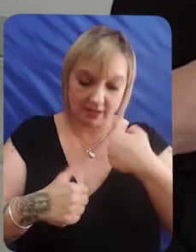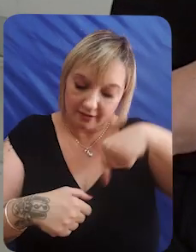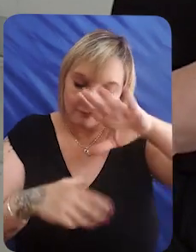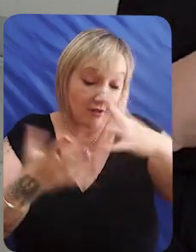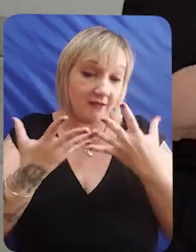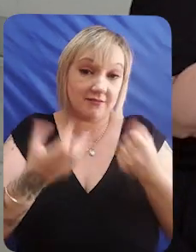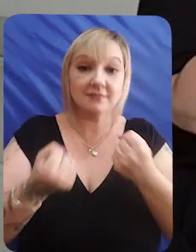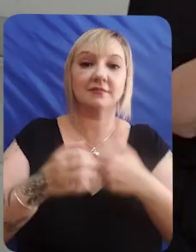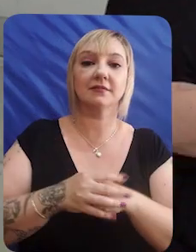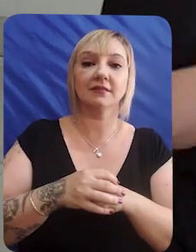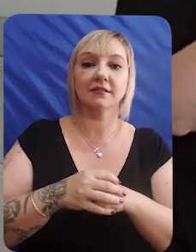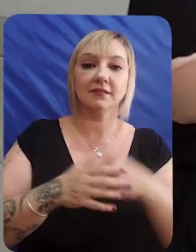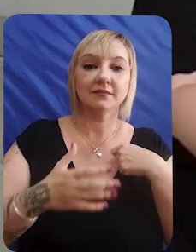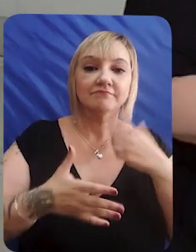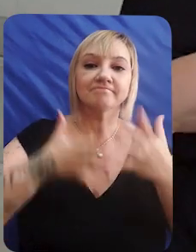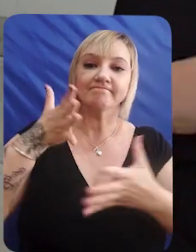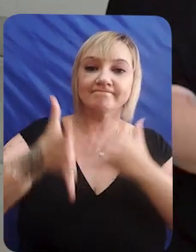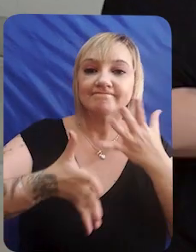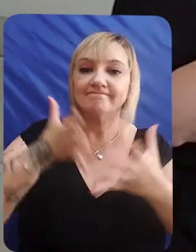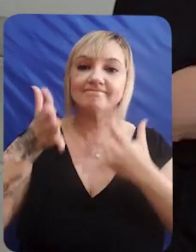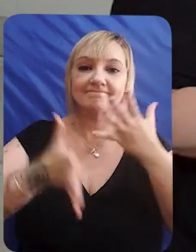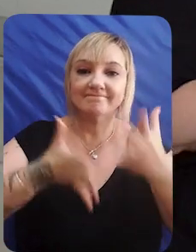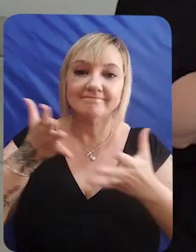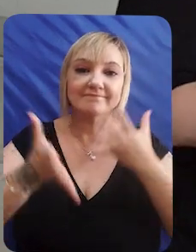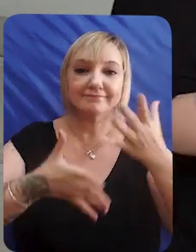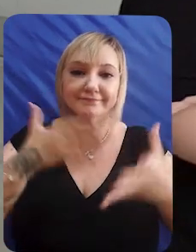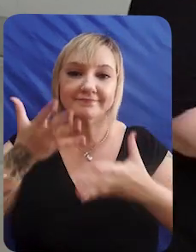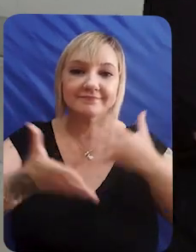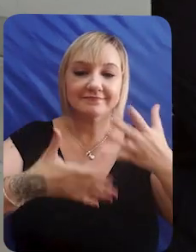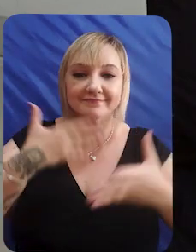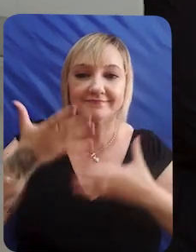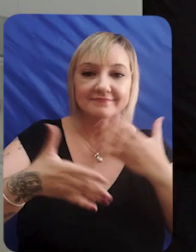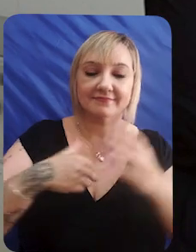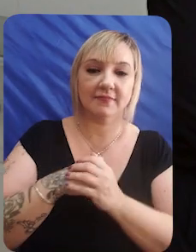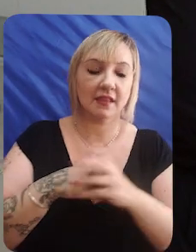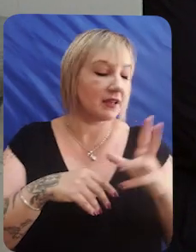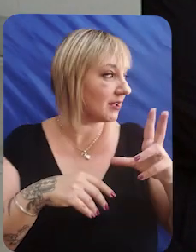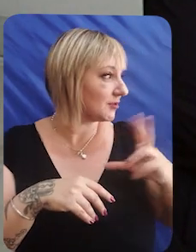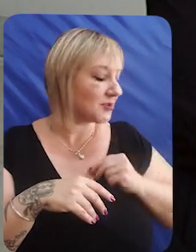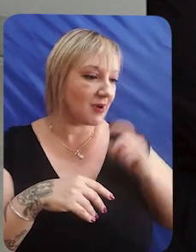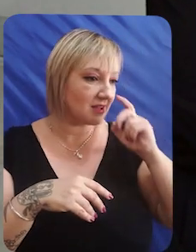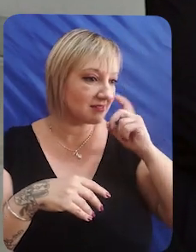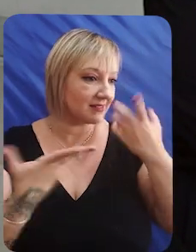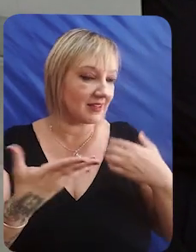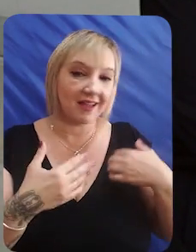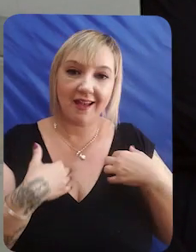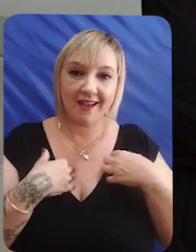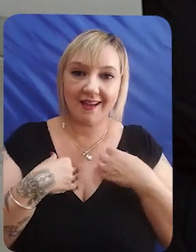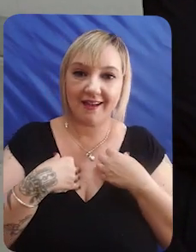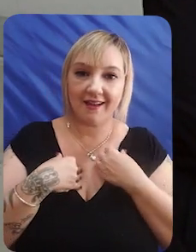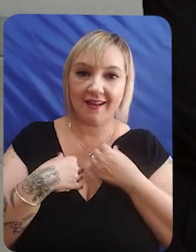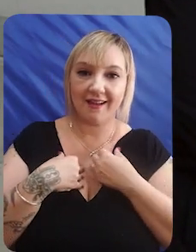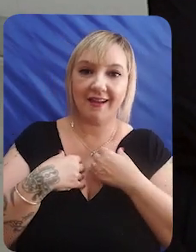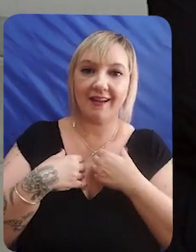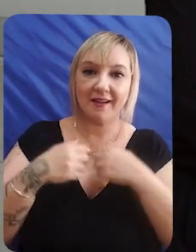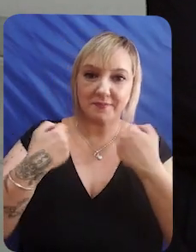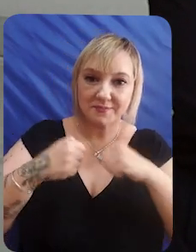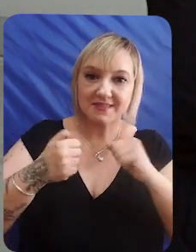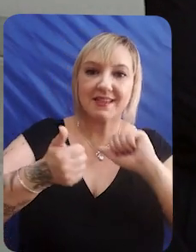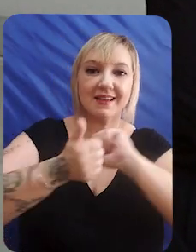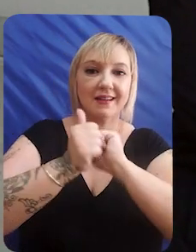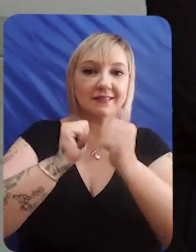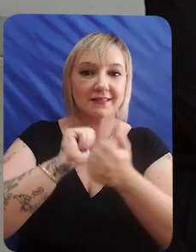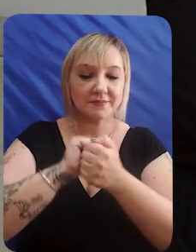bom, então você vai fazendo, trocando pneu ali com o carro andando. Nossa senhora, tem que profissionalizar muito ainda, tem que ser uma